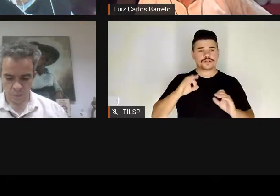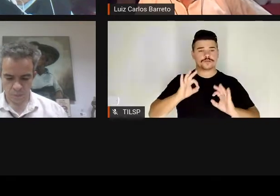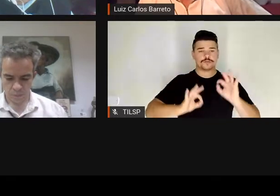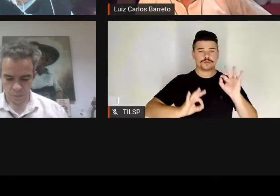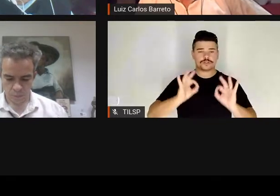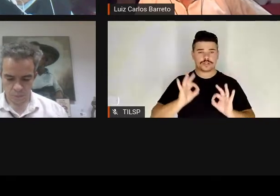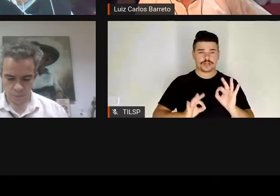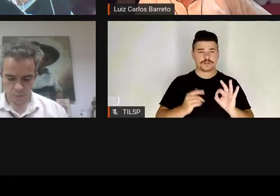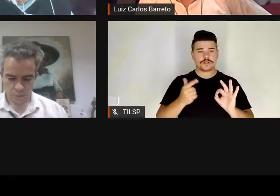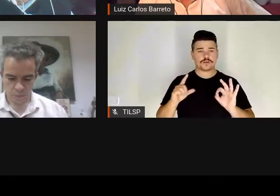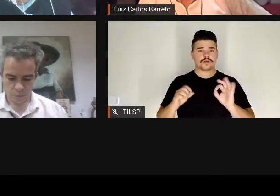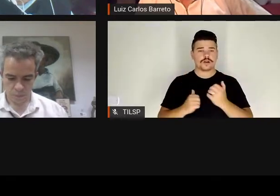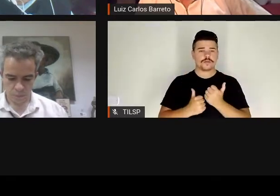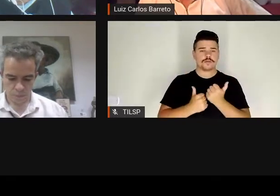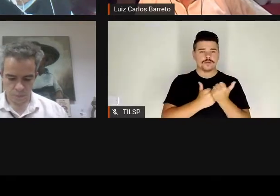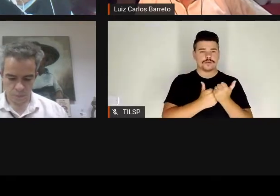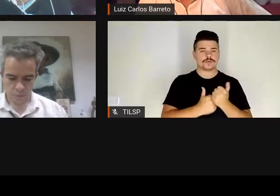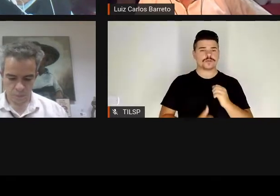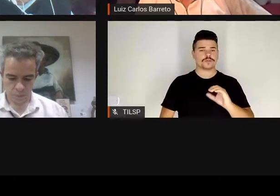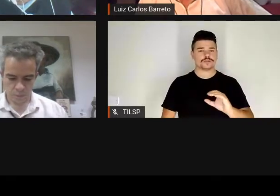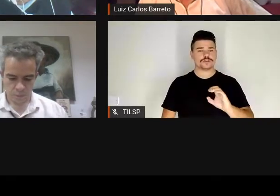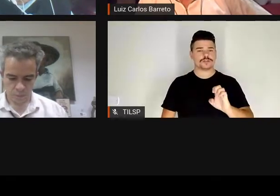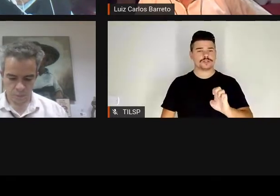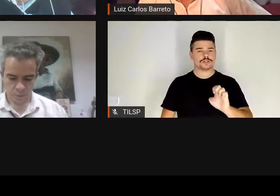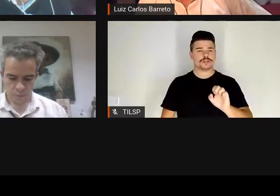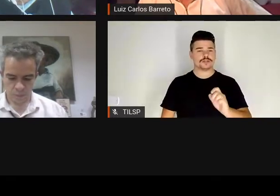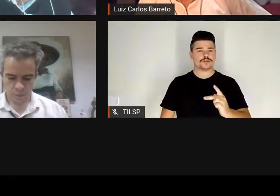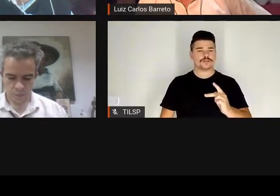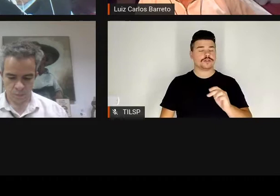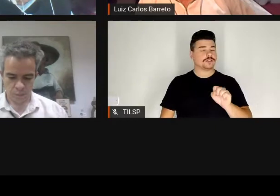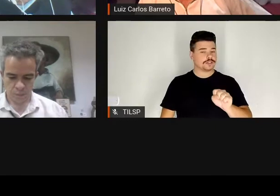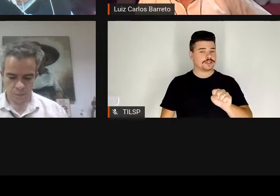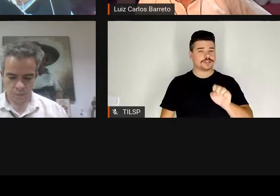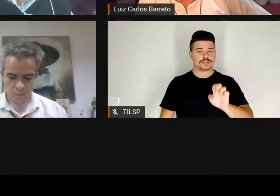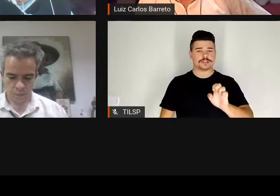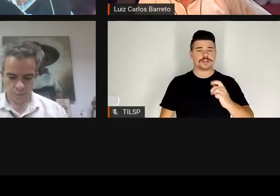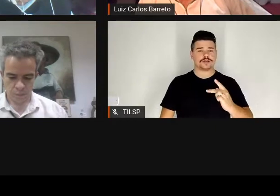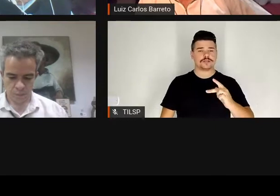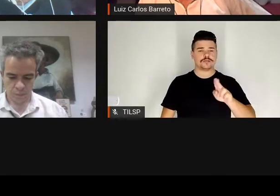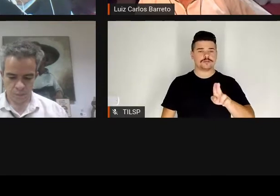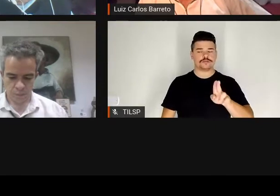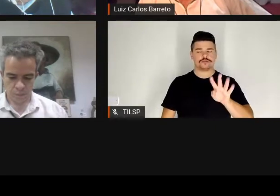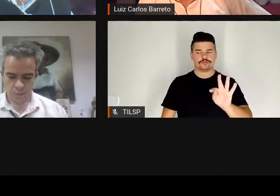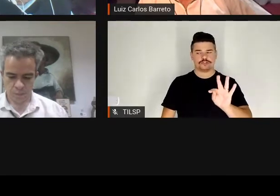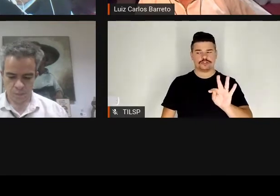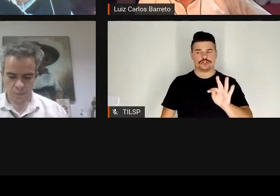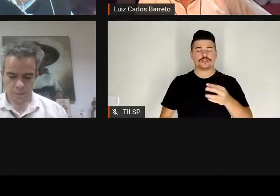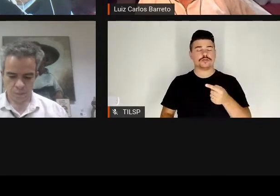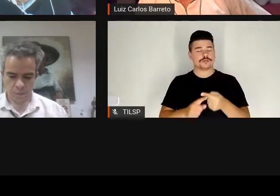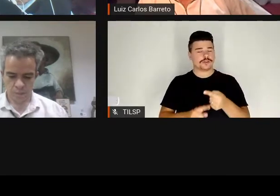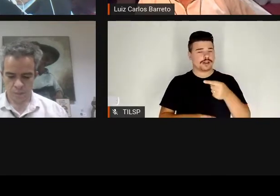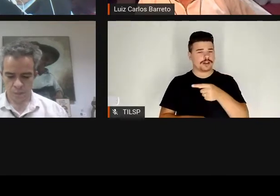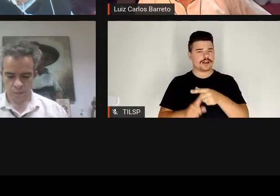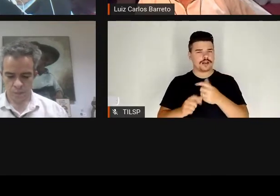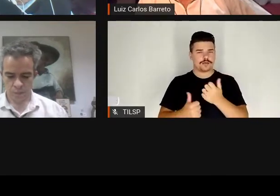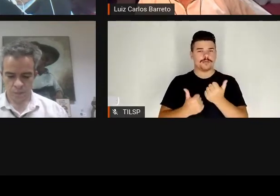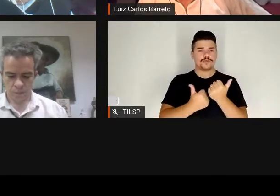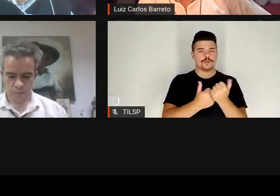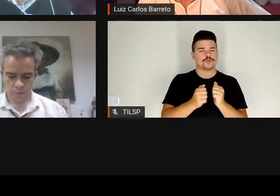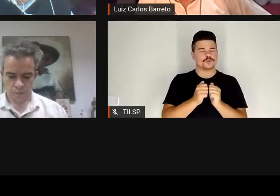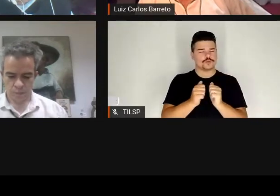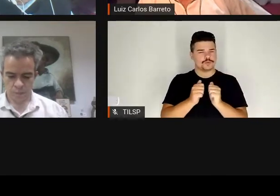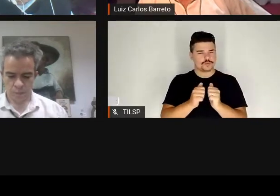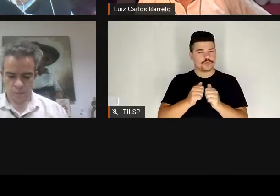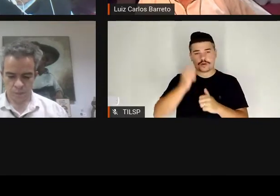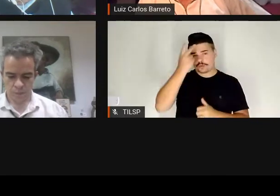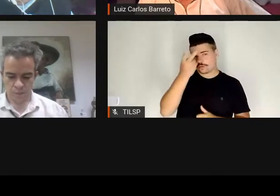da Secult, Secretaria de Cultura aqui do Ceará, mais uma iniciativa em prol da cultura cearense. E aí eu faço um